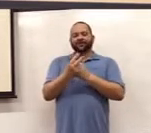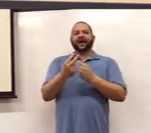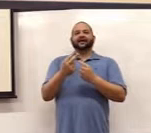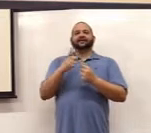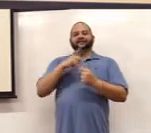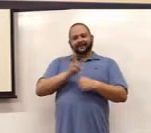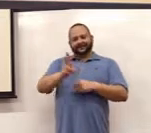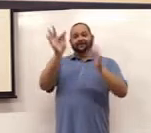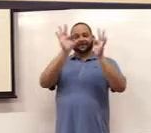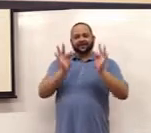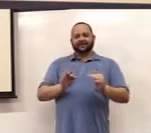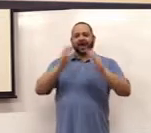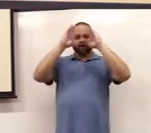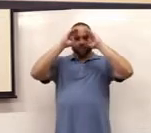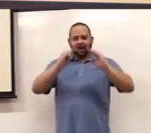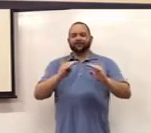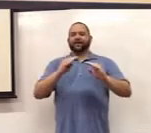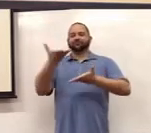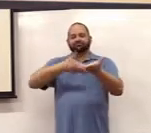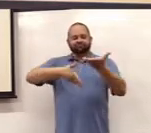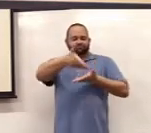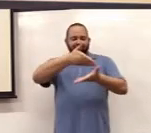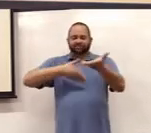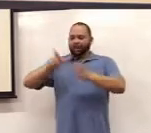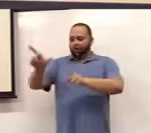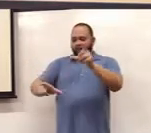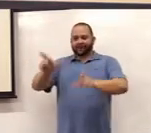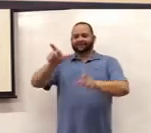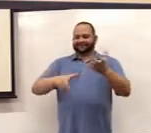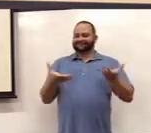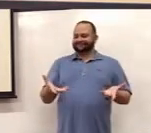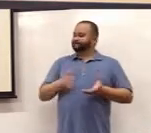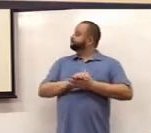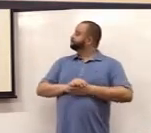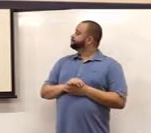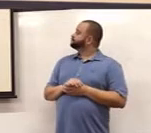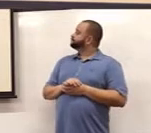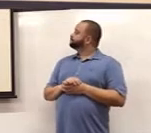a felicidade e a irmandade, o respeito entre todos a partir disso,